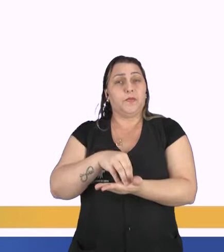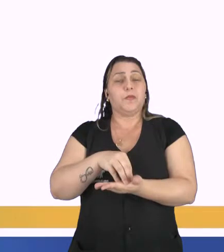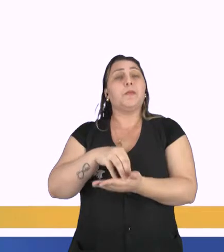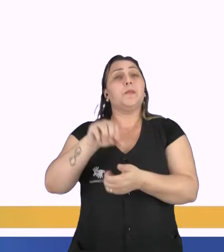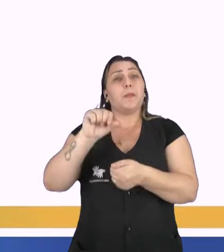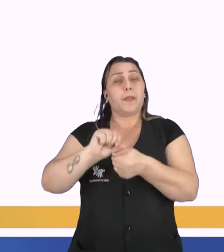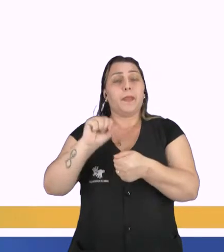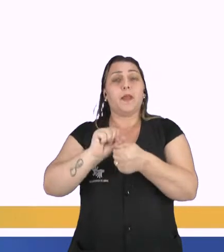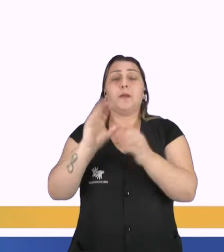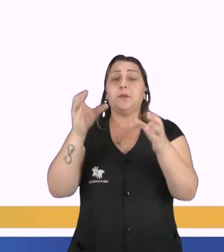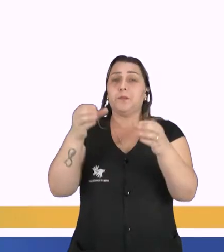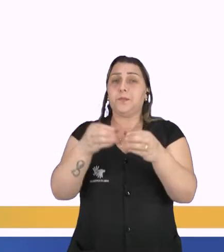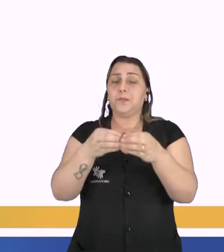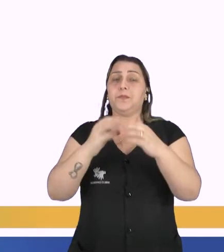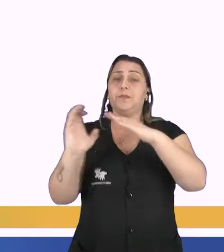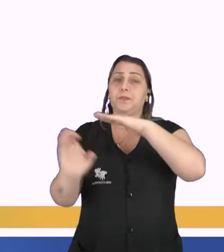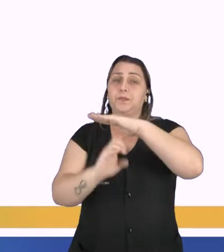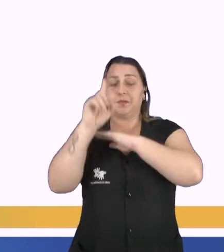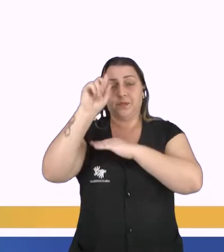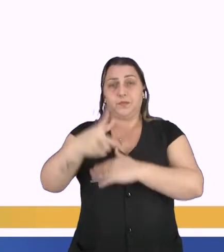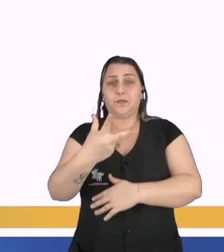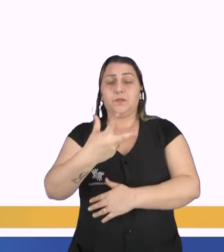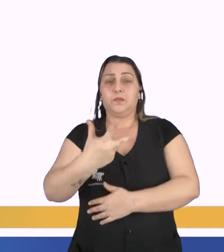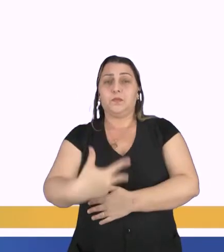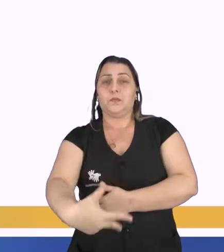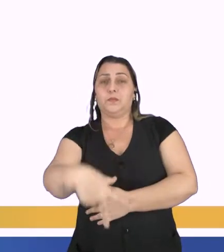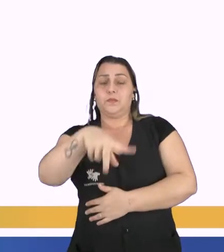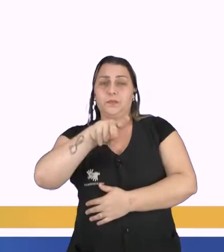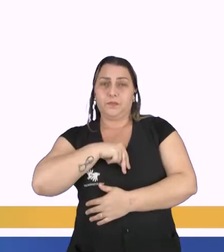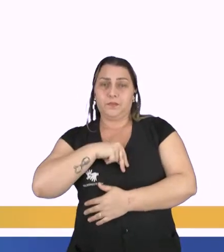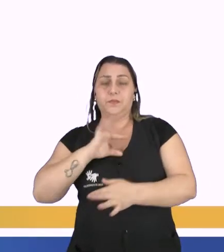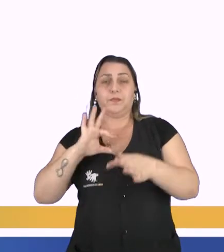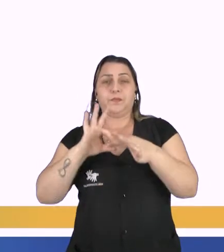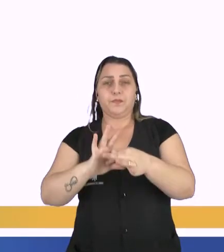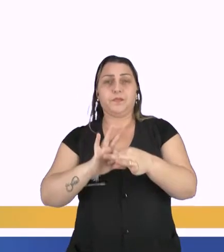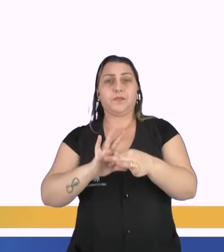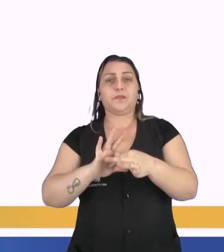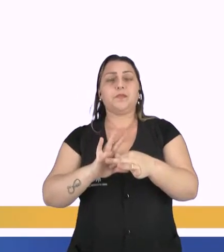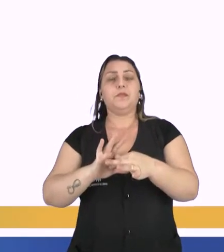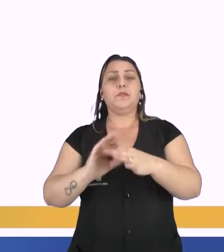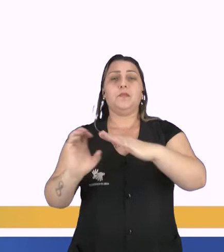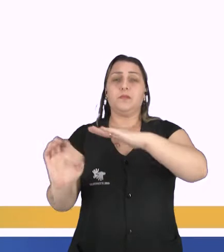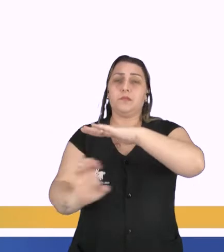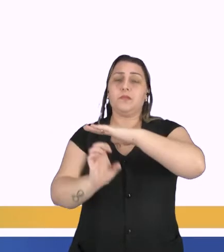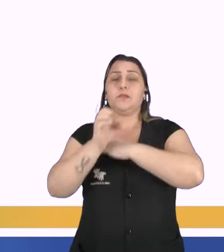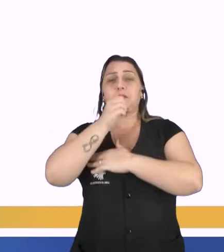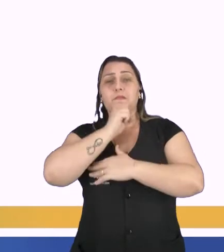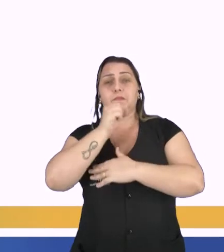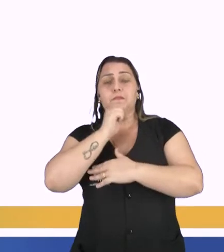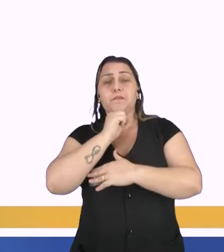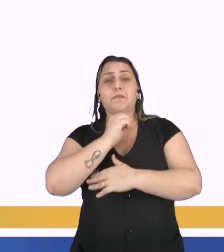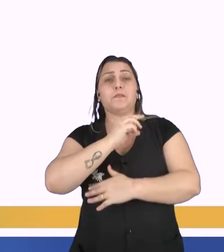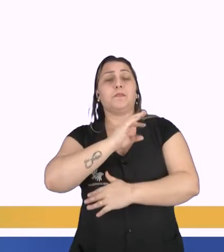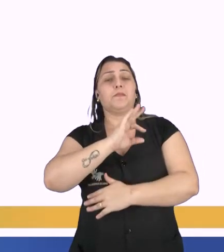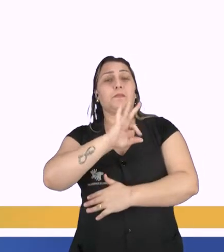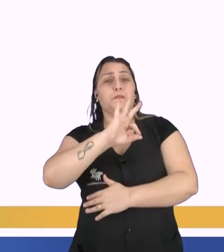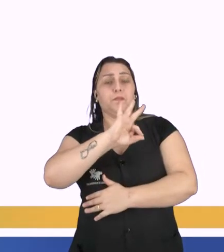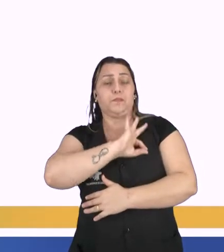Faziam parte desse grupo os comerciantes portugueses, né, ligado aí ao antigo comércio, né,